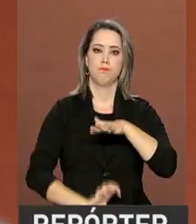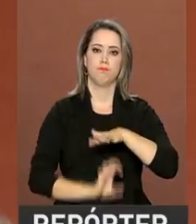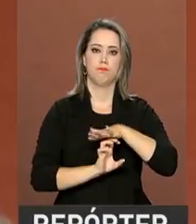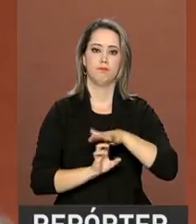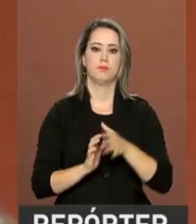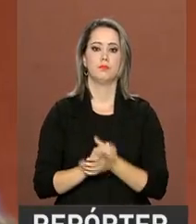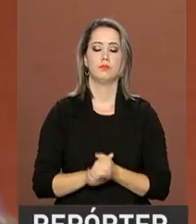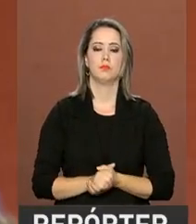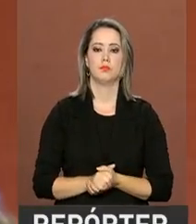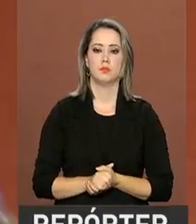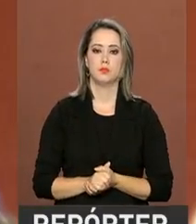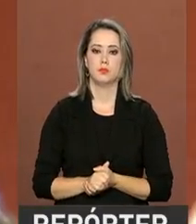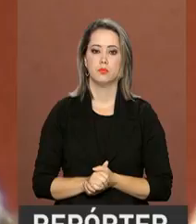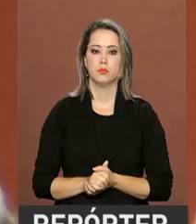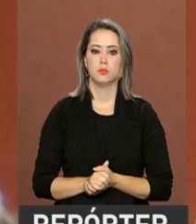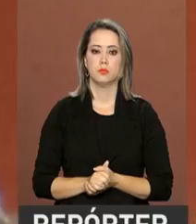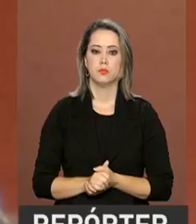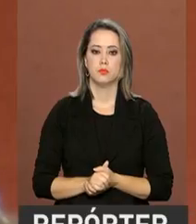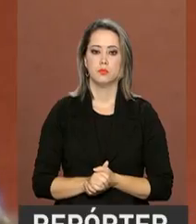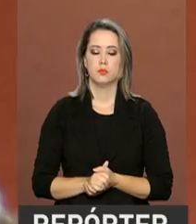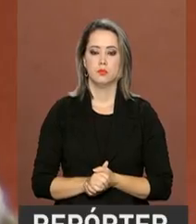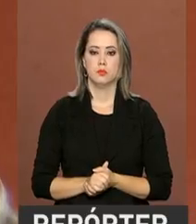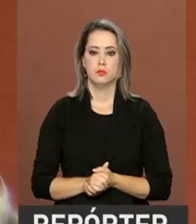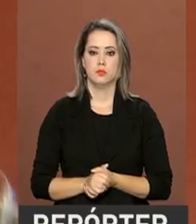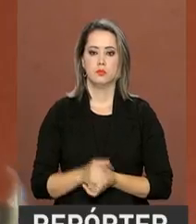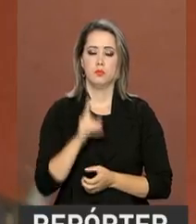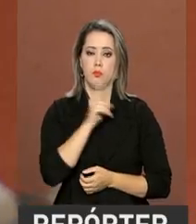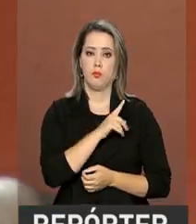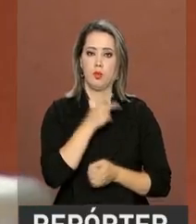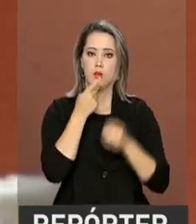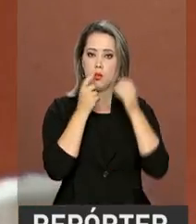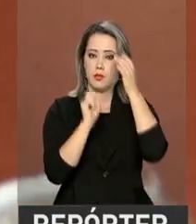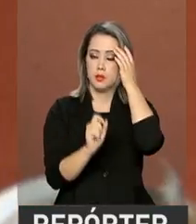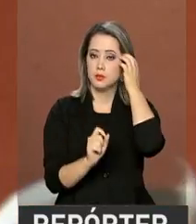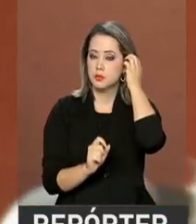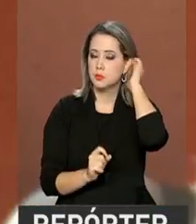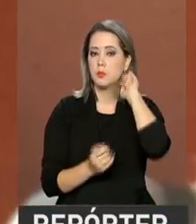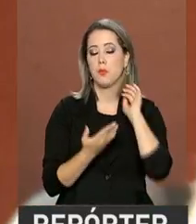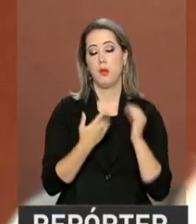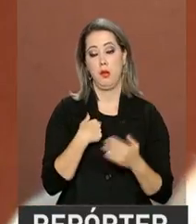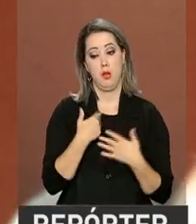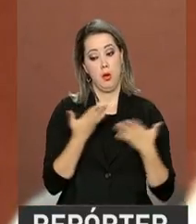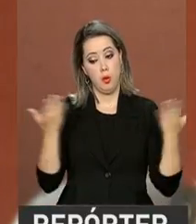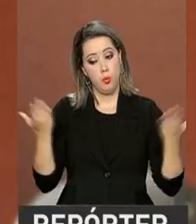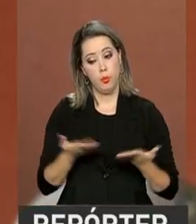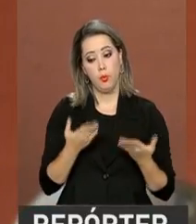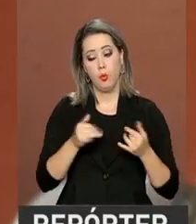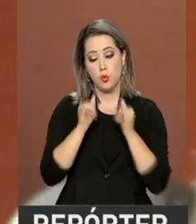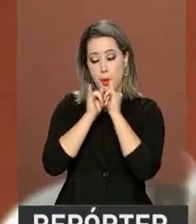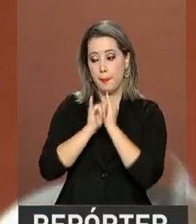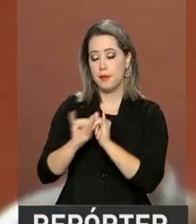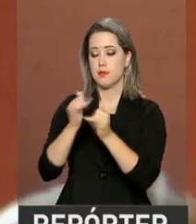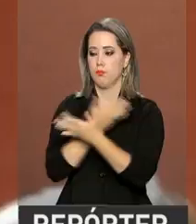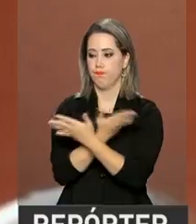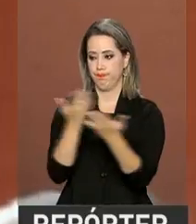eu venho para uma mensagem de confiança brasil